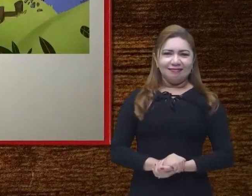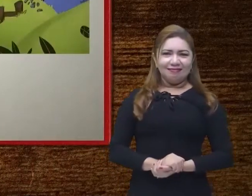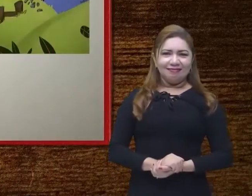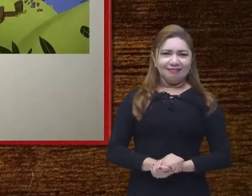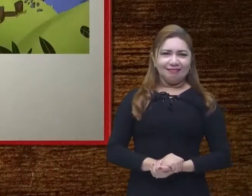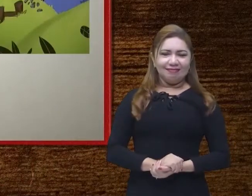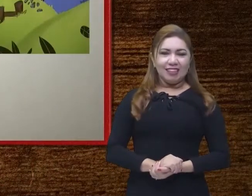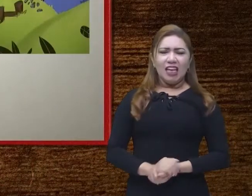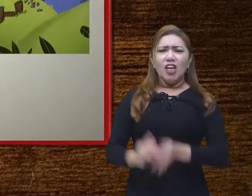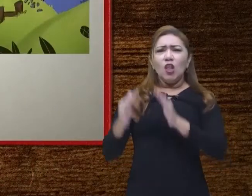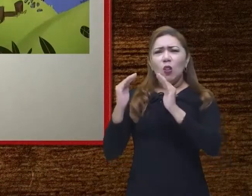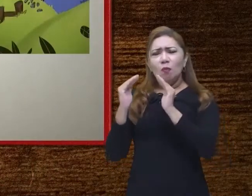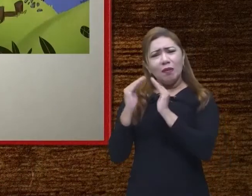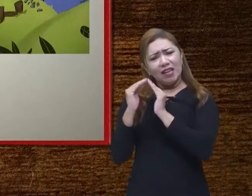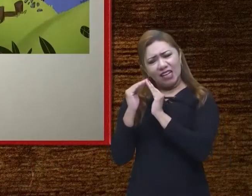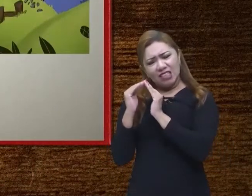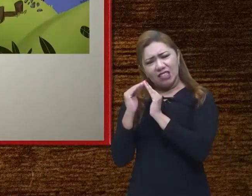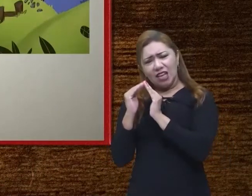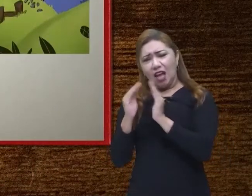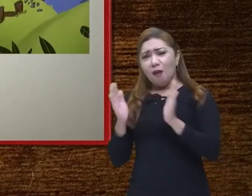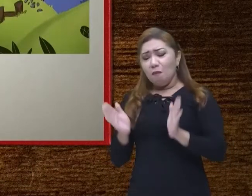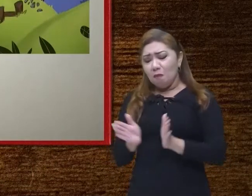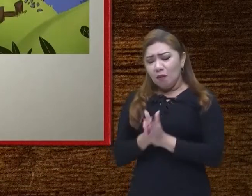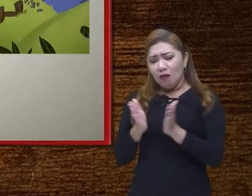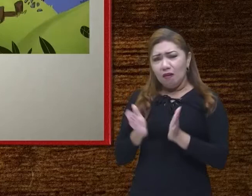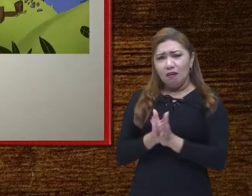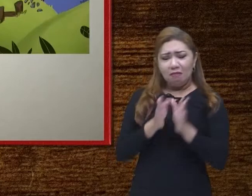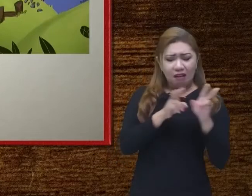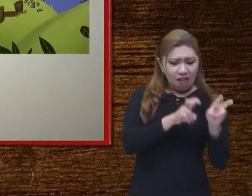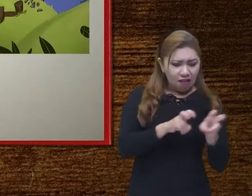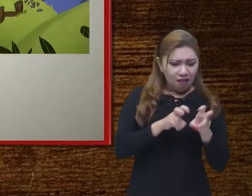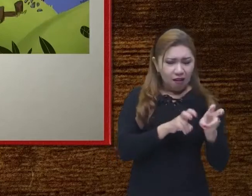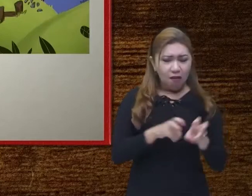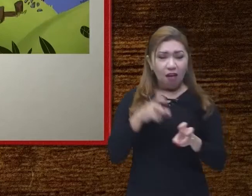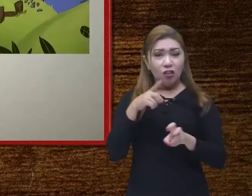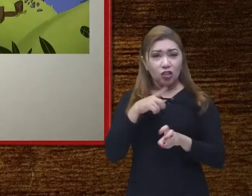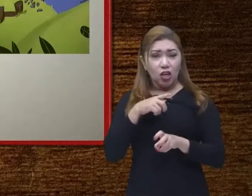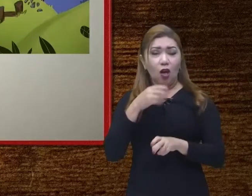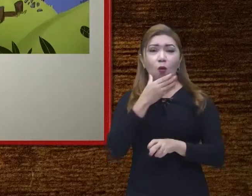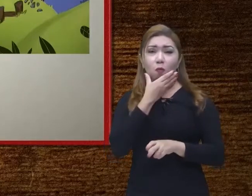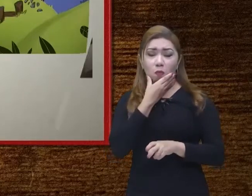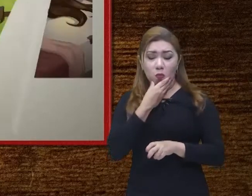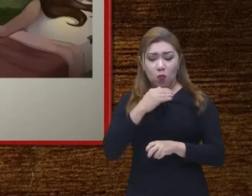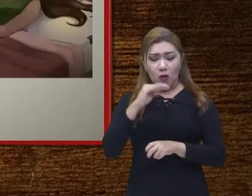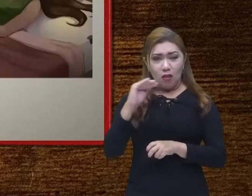Numa casinha muito pobre, no meio de um campo, moravam o João e a sua mãe.